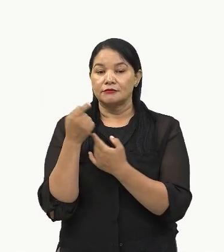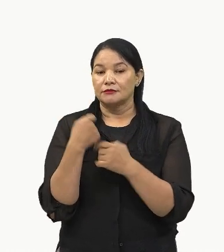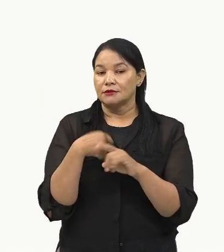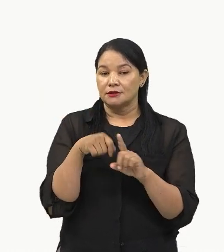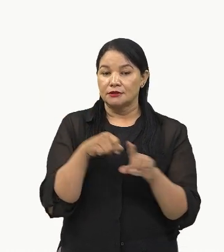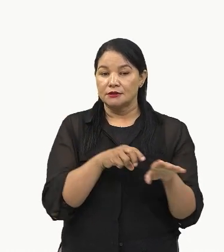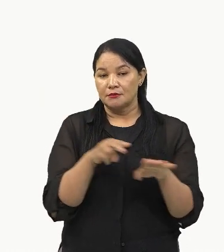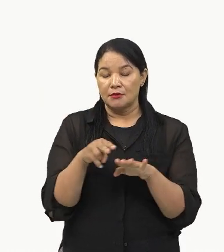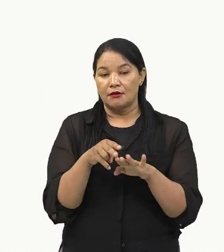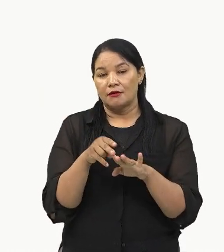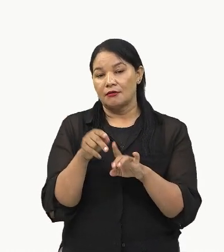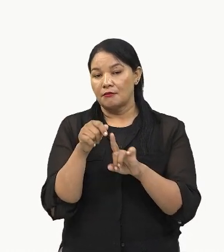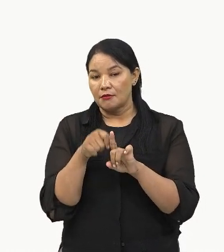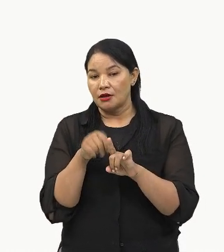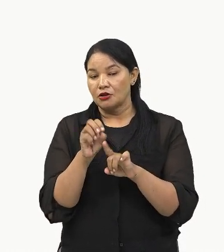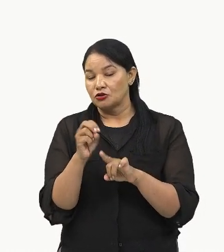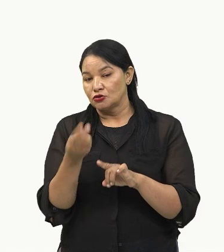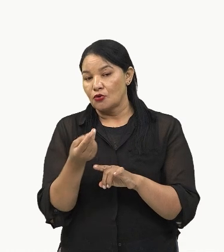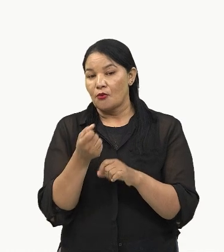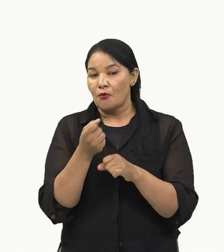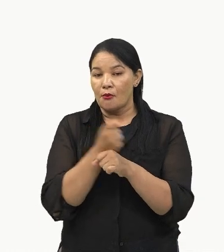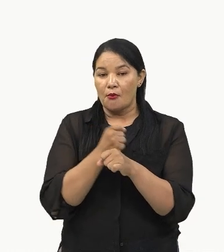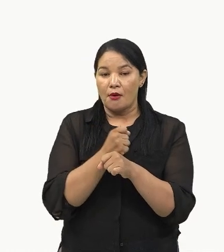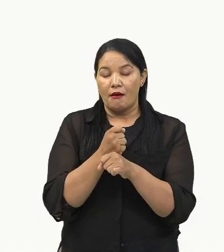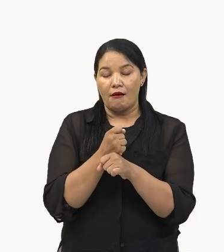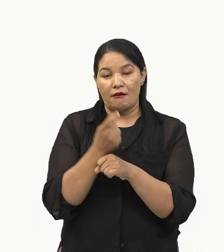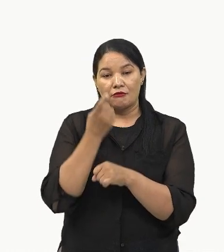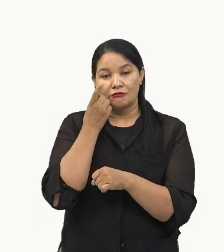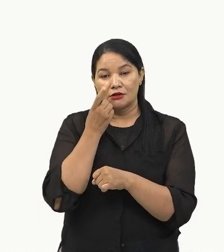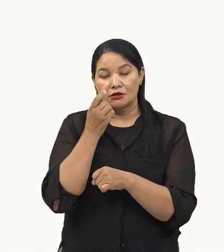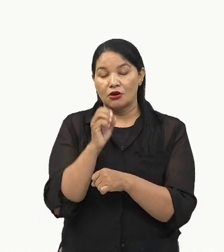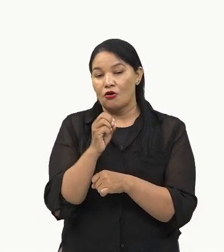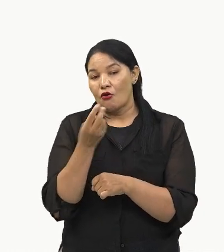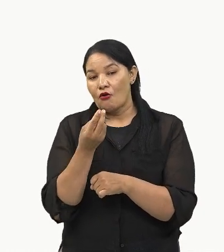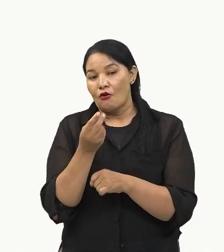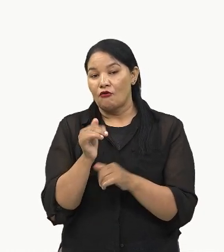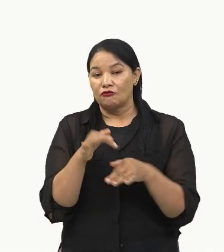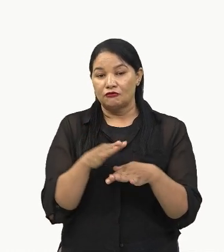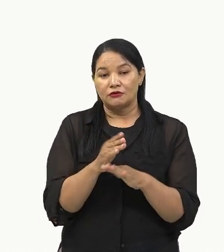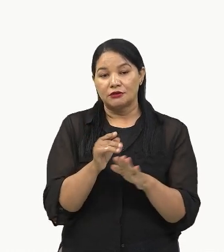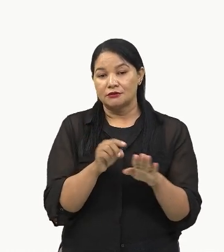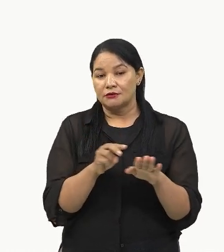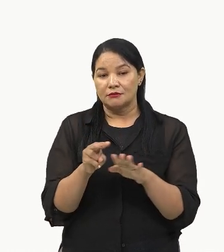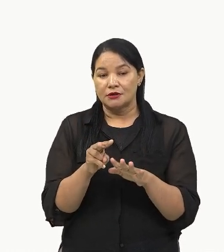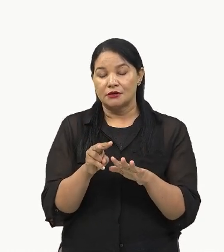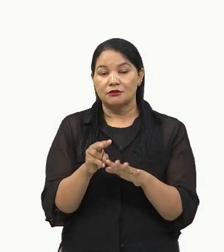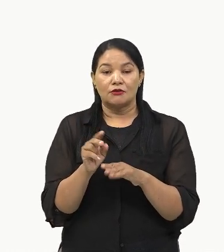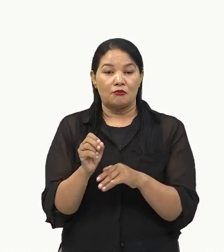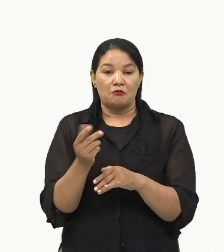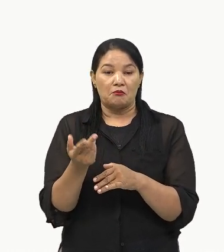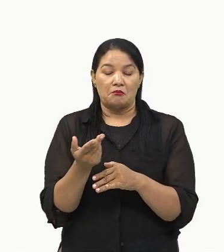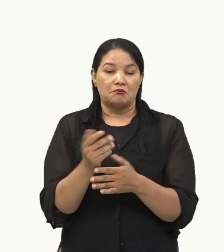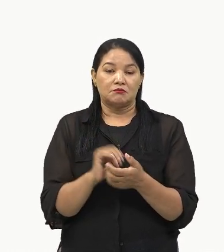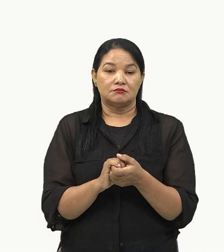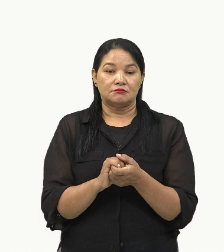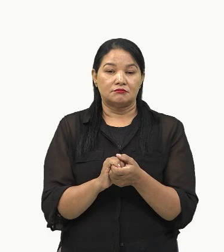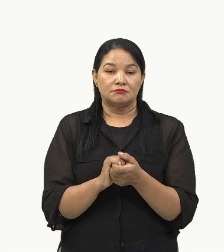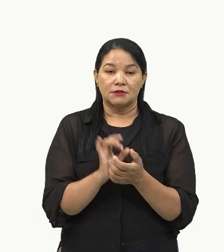este ano, este dia, este fim de semana, este fim de ano,